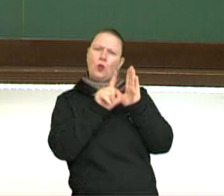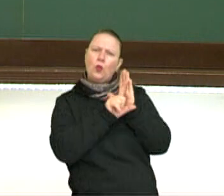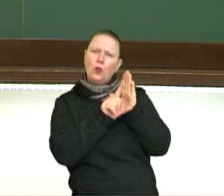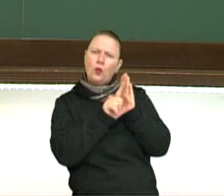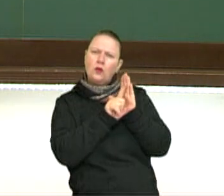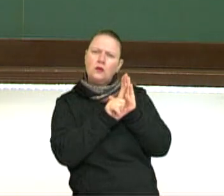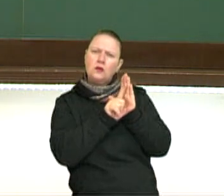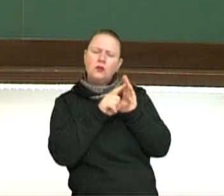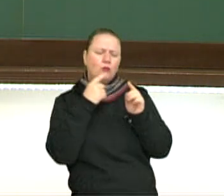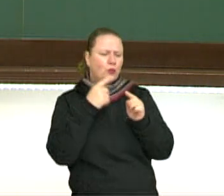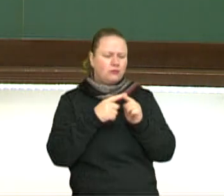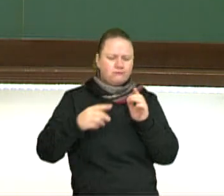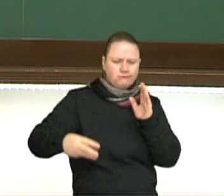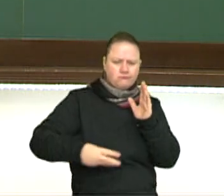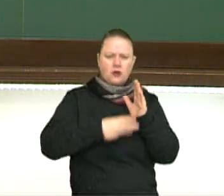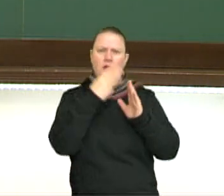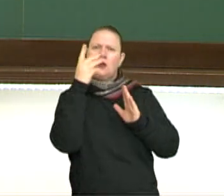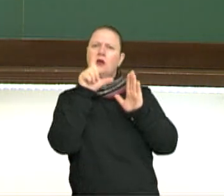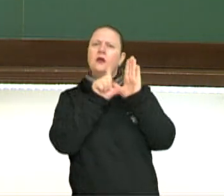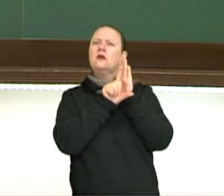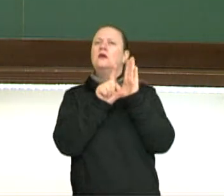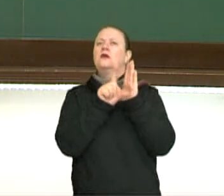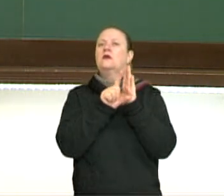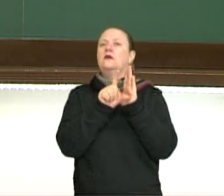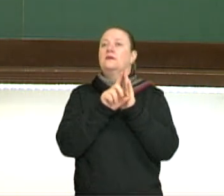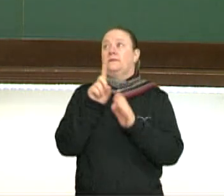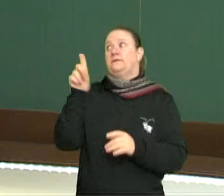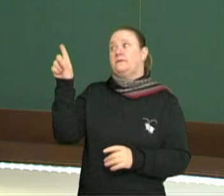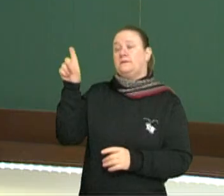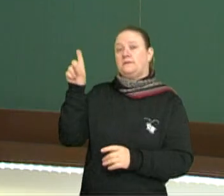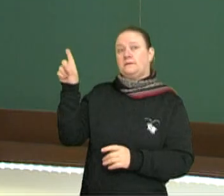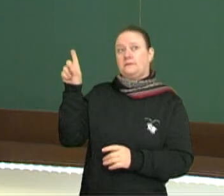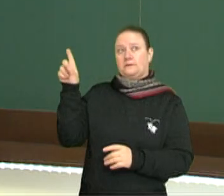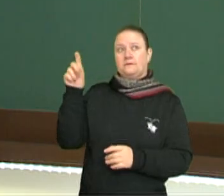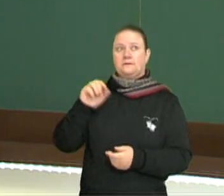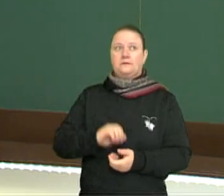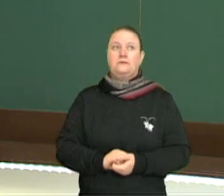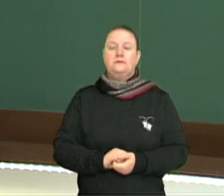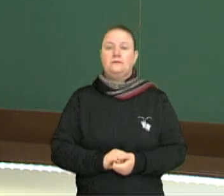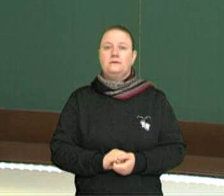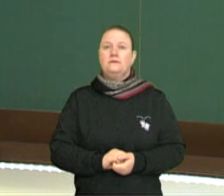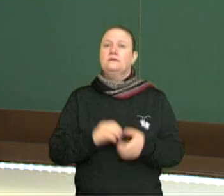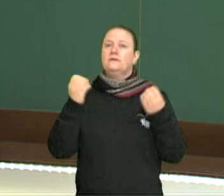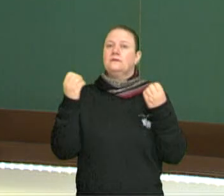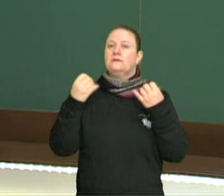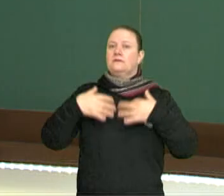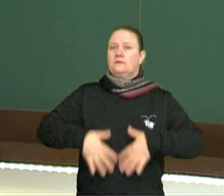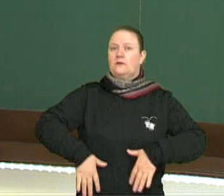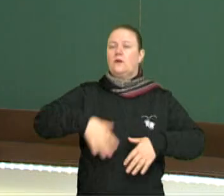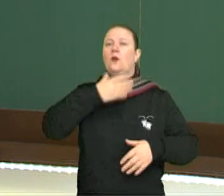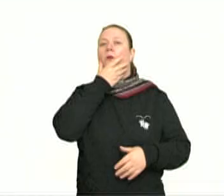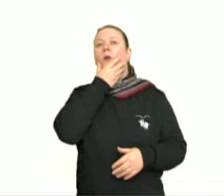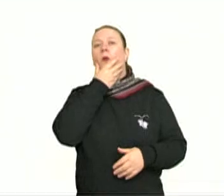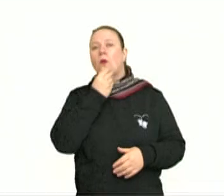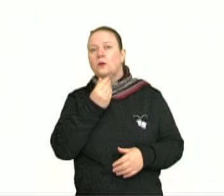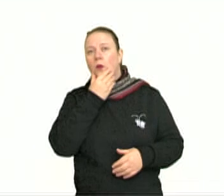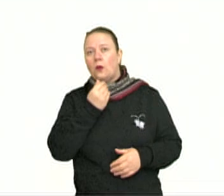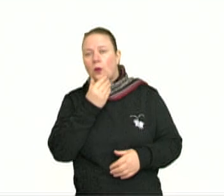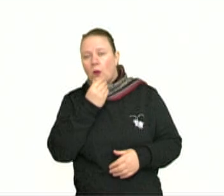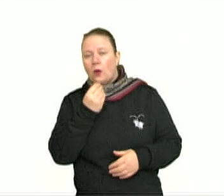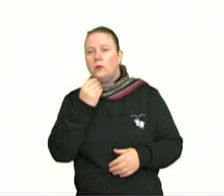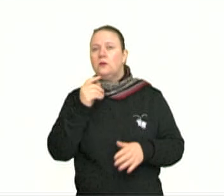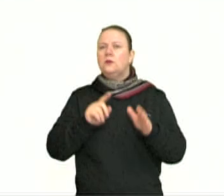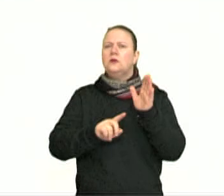poder imaginar isso, nós temos essa pequena charge que diz o seguinte. Aqui diz que um homem, né, que deve ser o dono do gato,